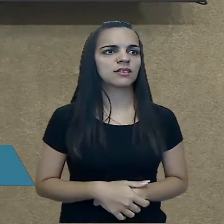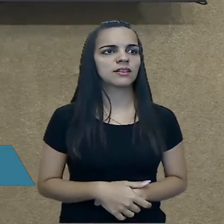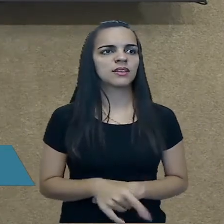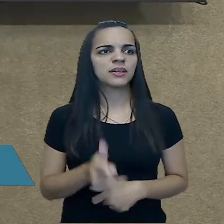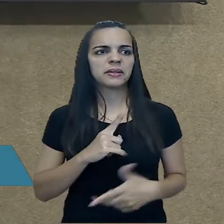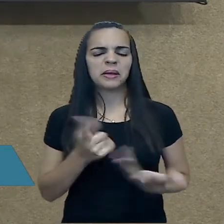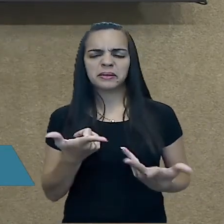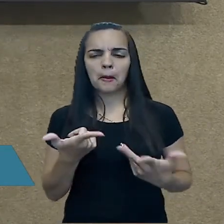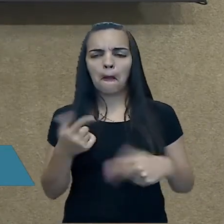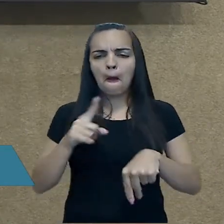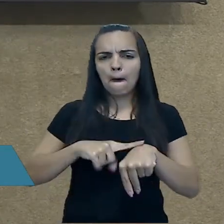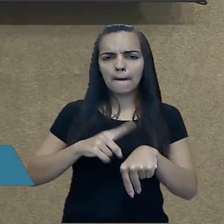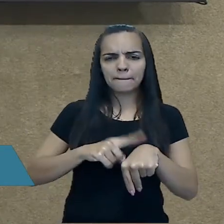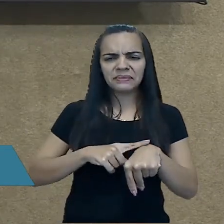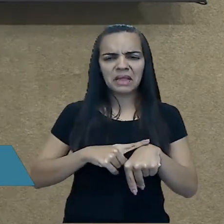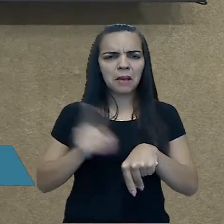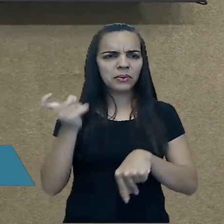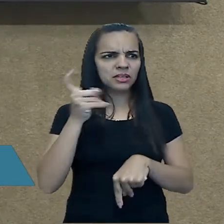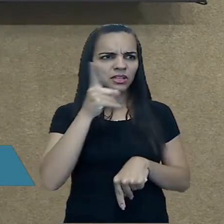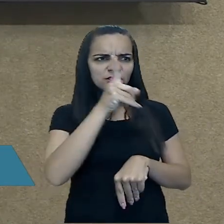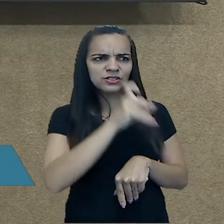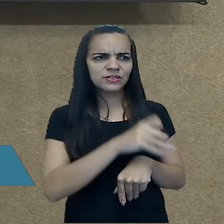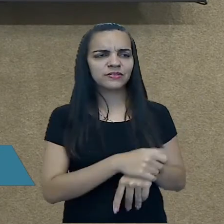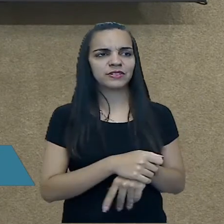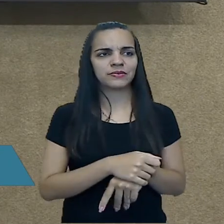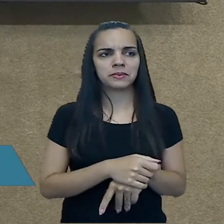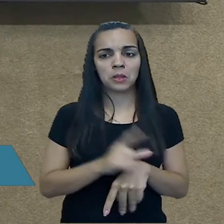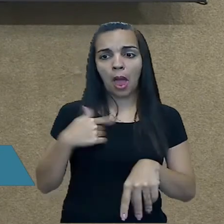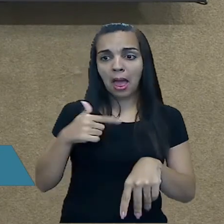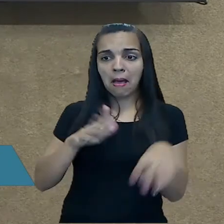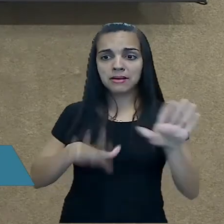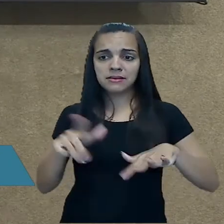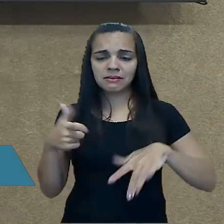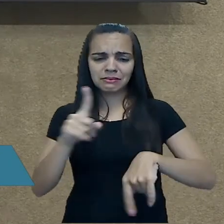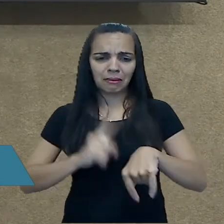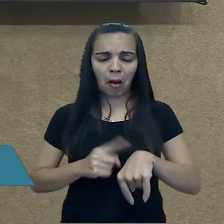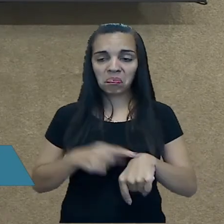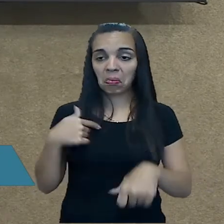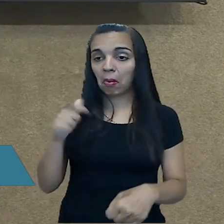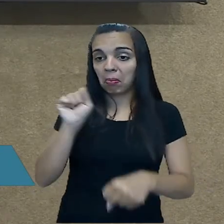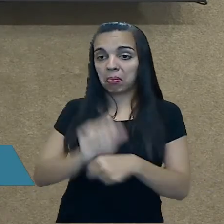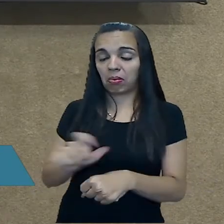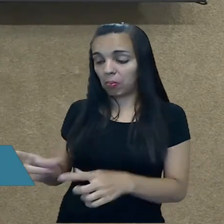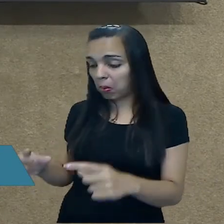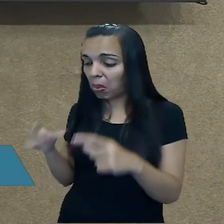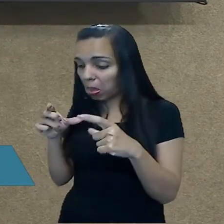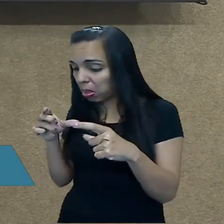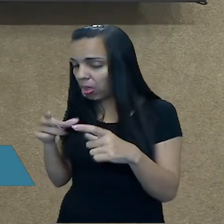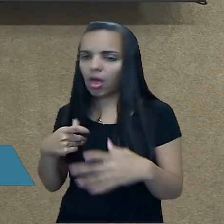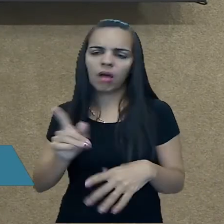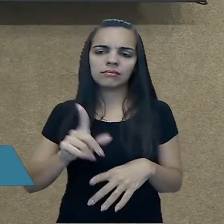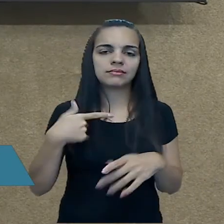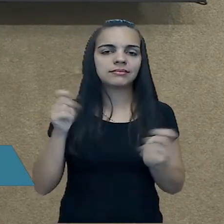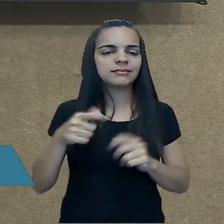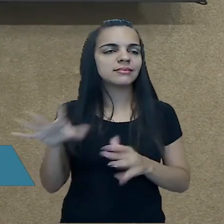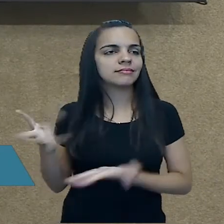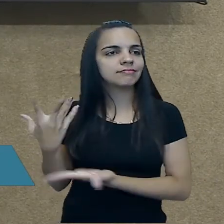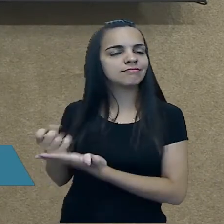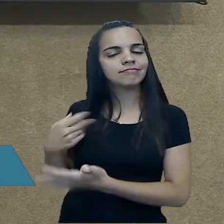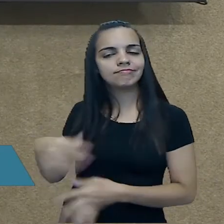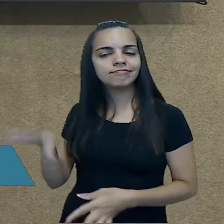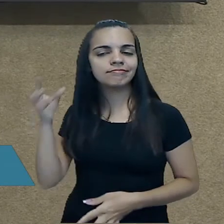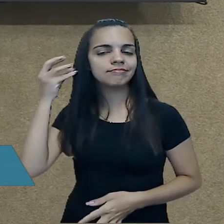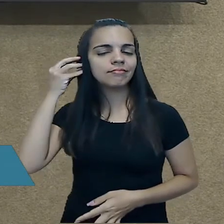aquele tempinho ocioso aí que você tem. É uma boa pedida quando você estiver no trânsito, fazendo uma corrida ou até num